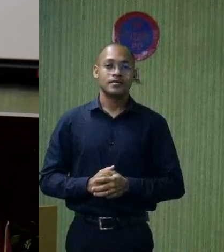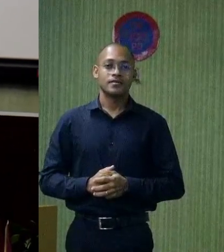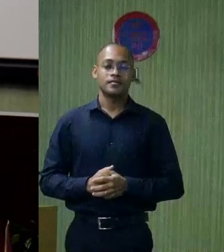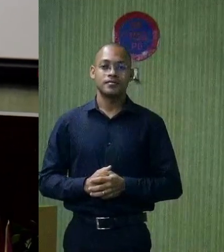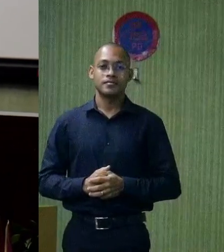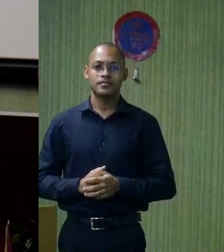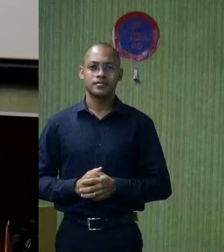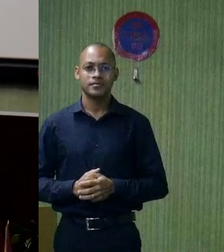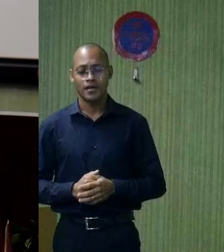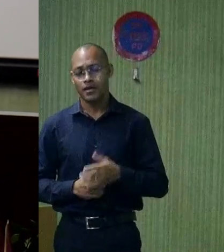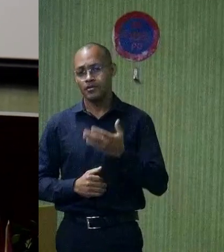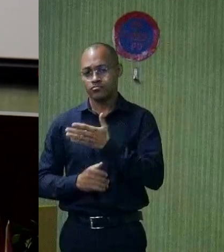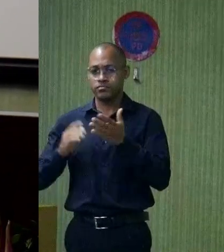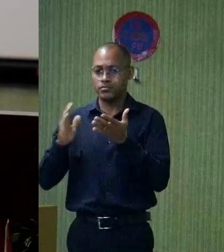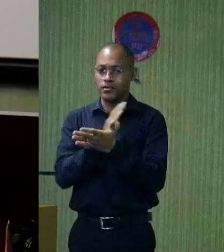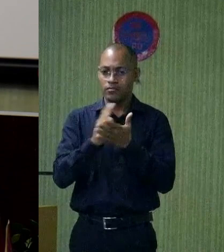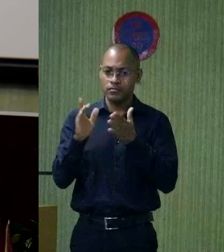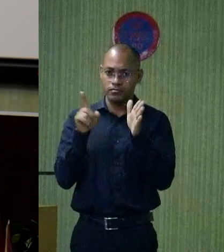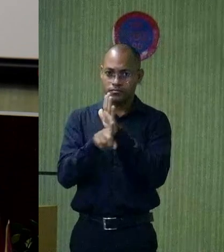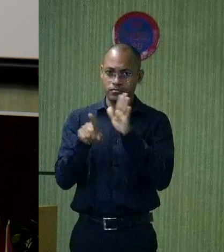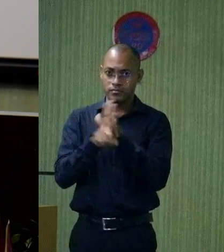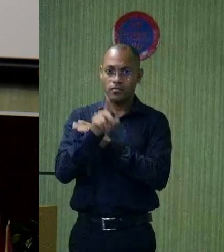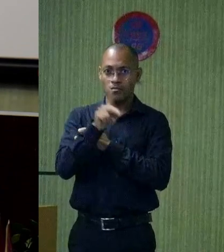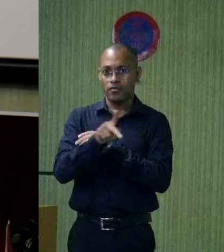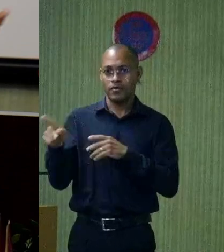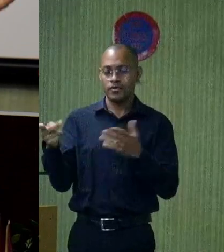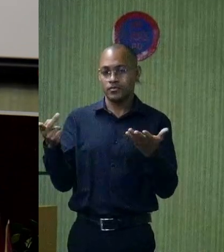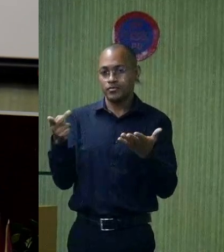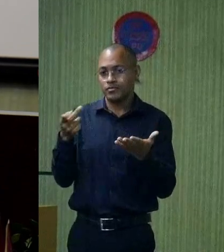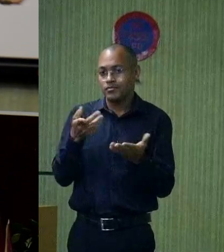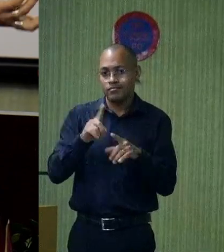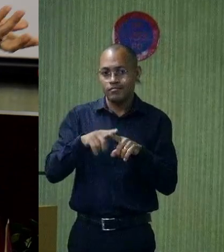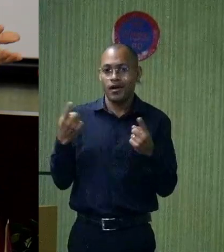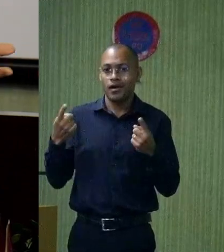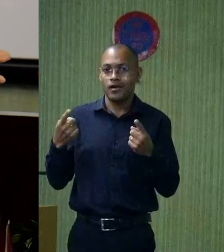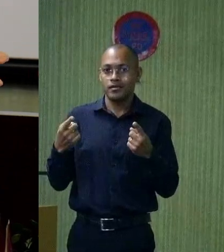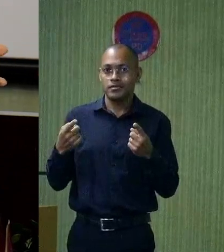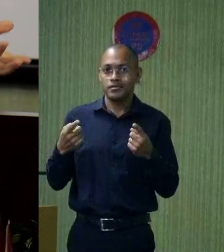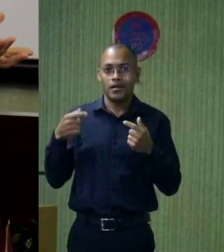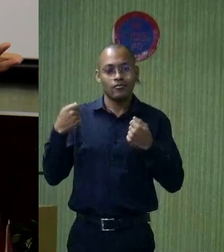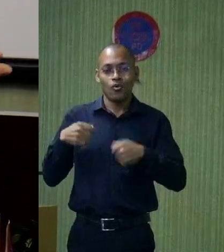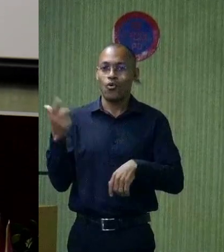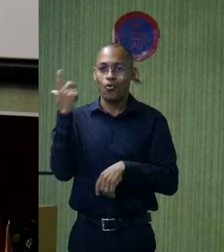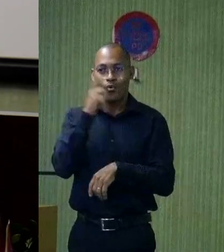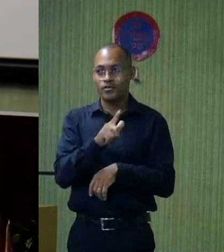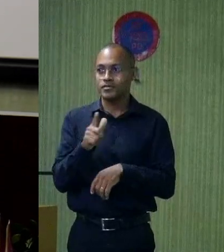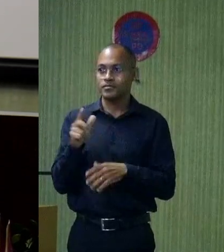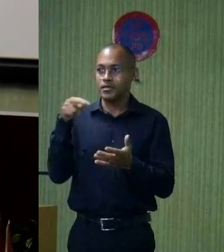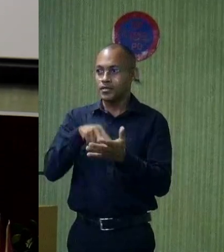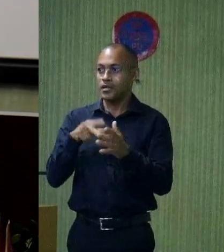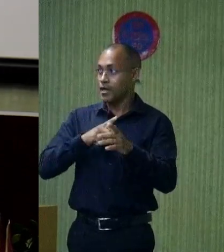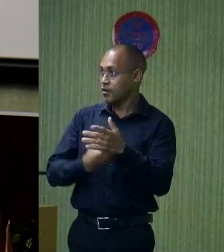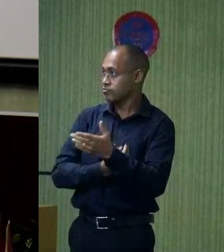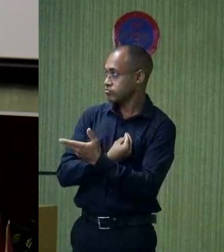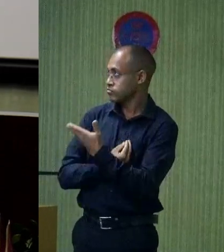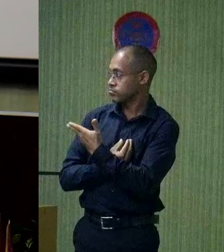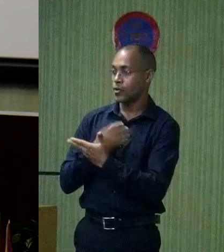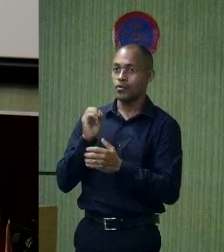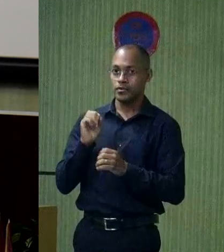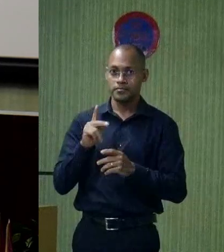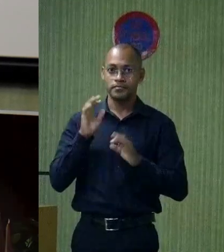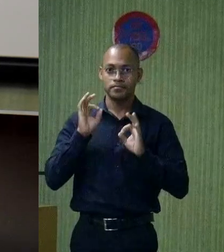aqui algumas perguntas tem uma pergunta pro professor mas ele eu acho que ele tinha mencionado que não ia conseguir Ah tá aí